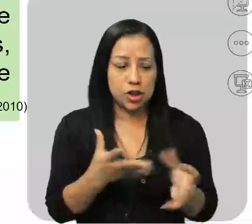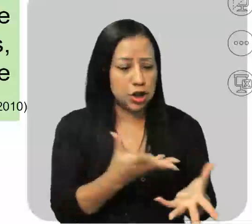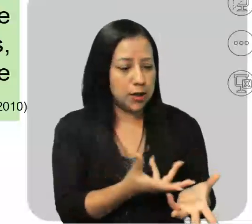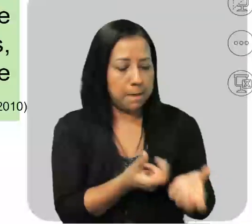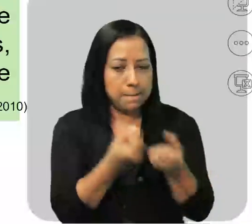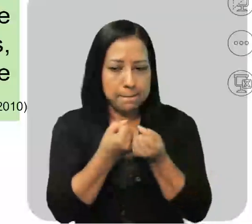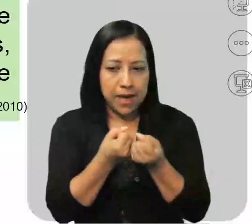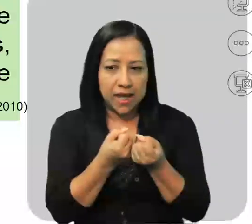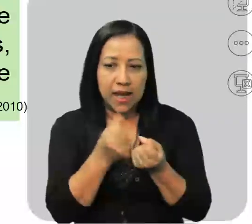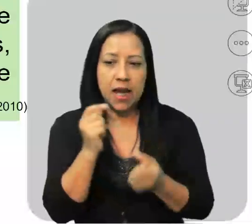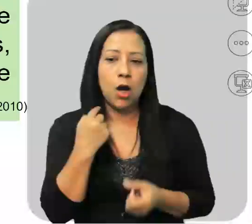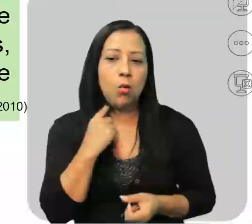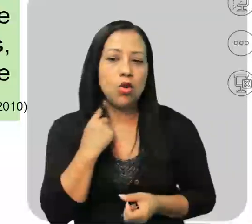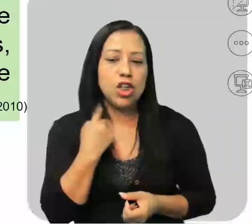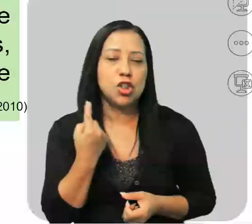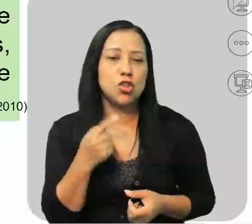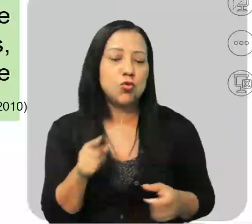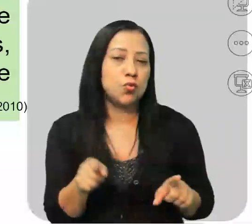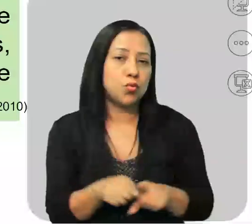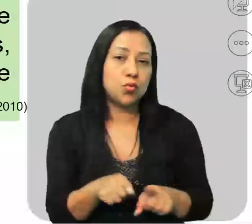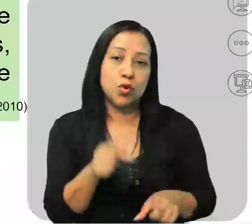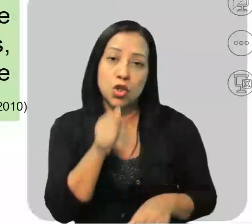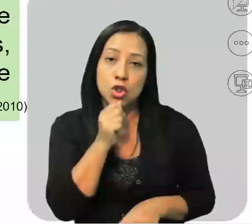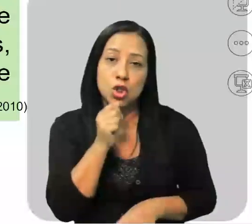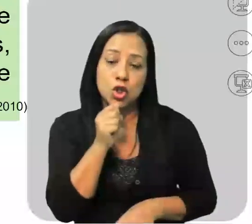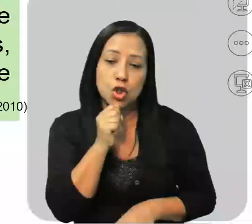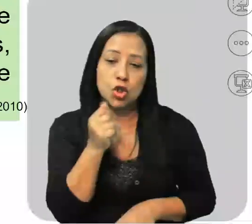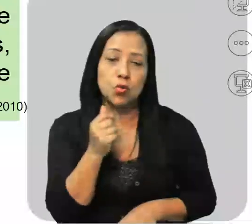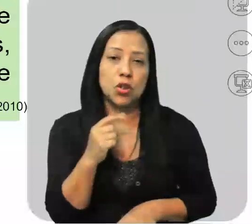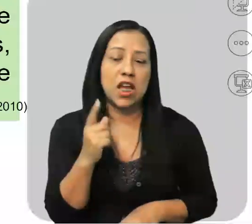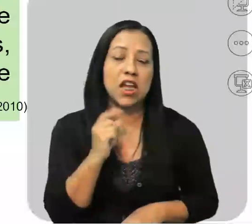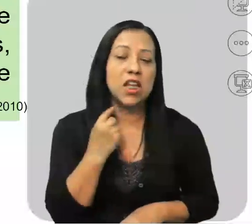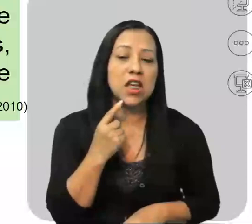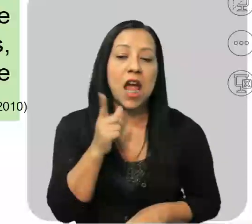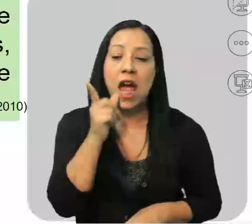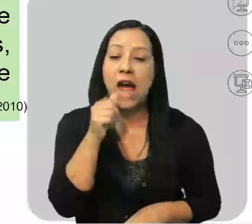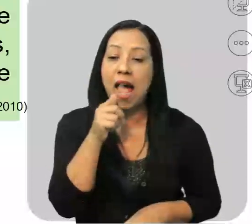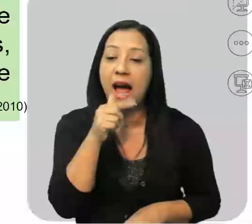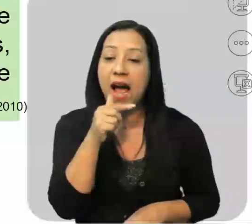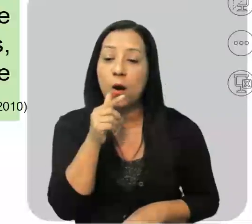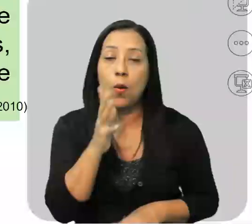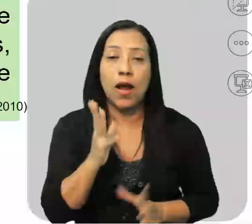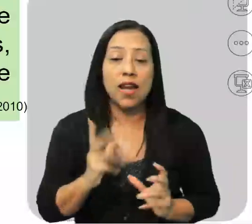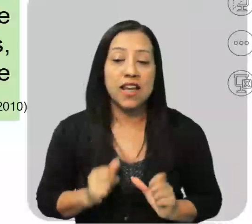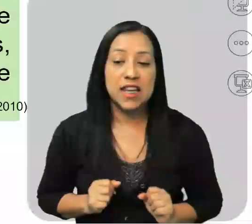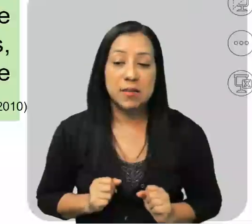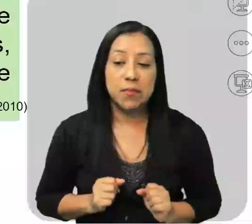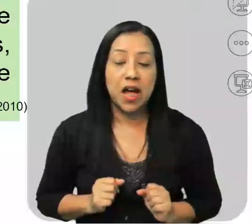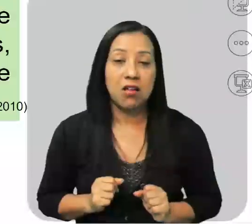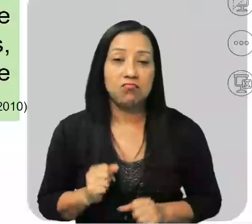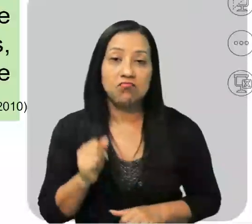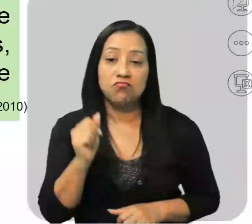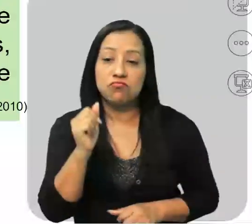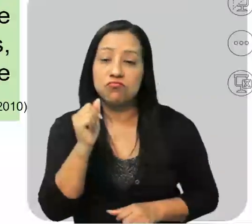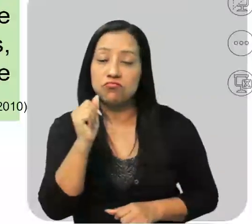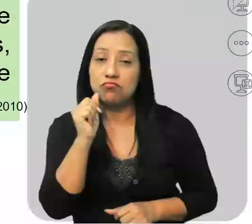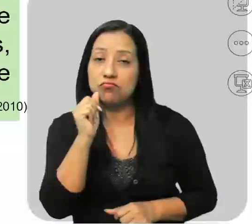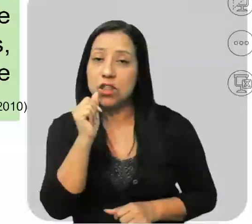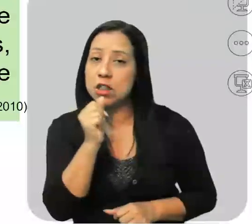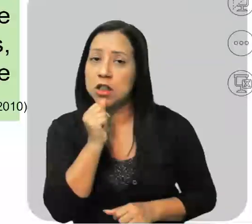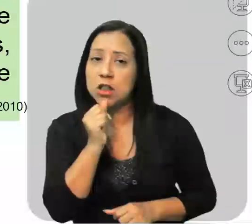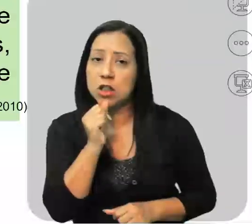tem sistema de coleta regular de lixo e nem tem tratamento de água e nem tem tratamento